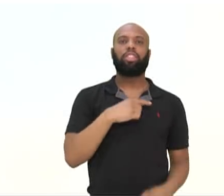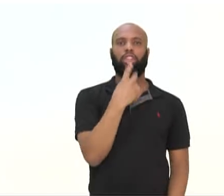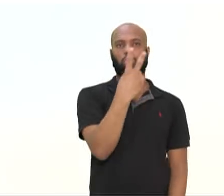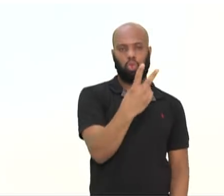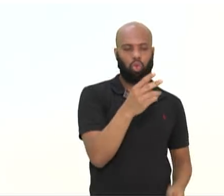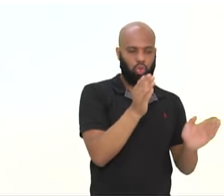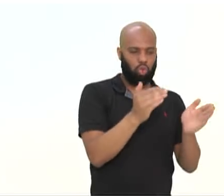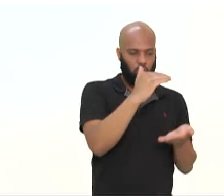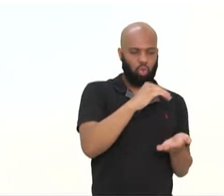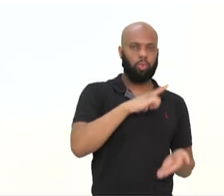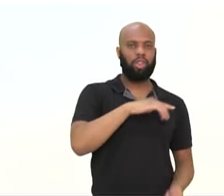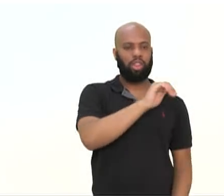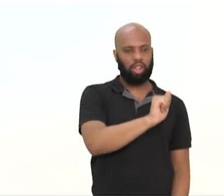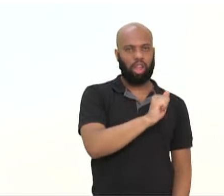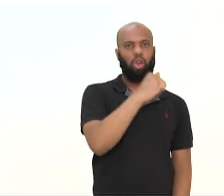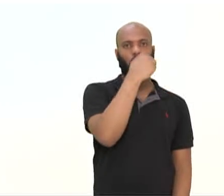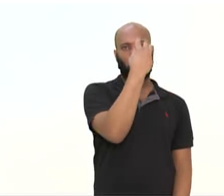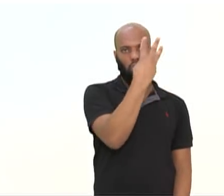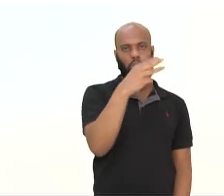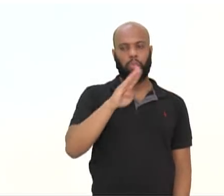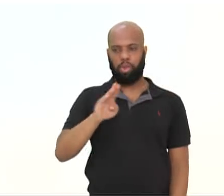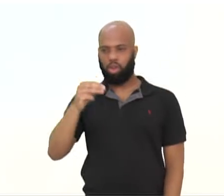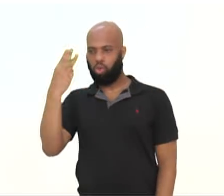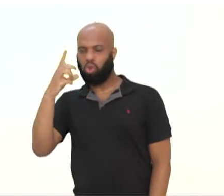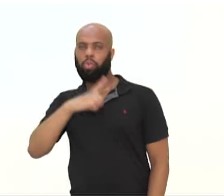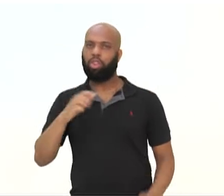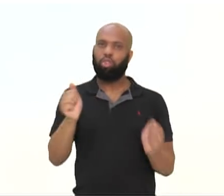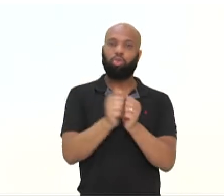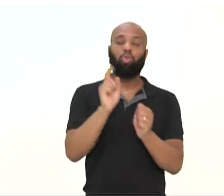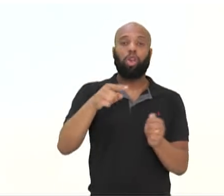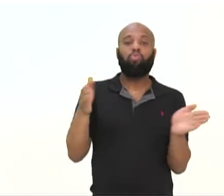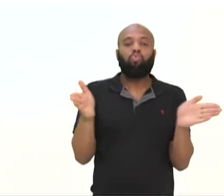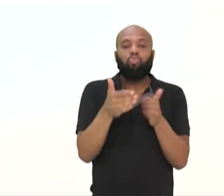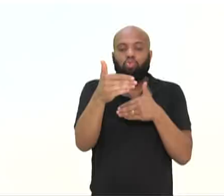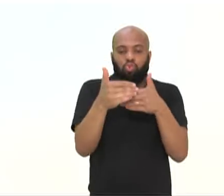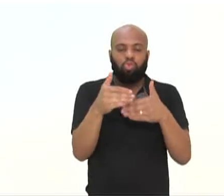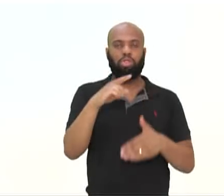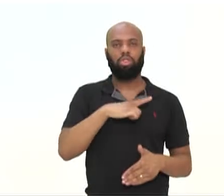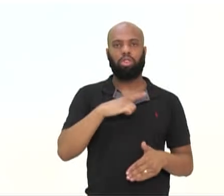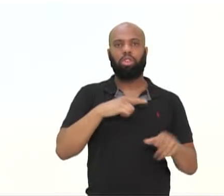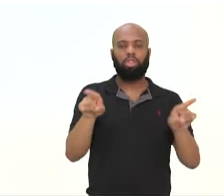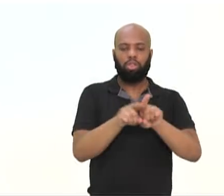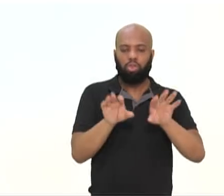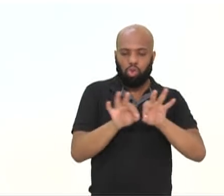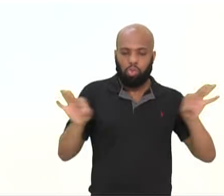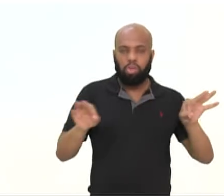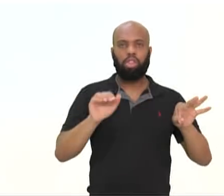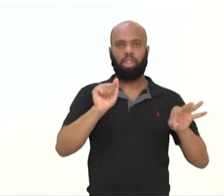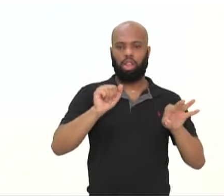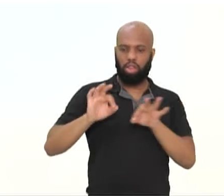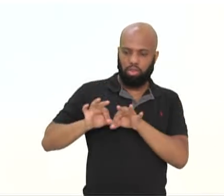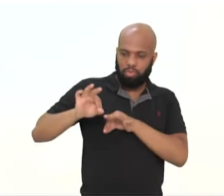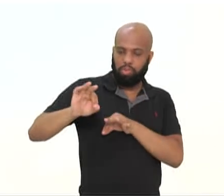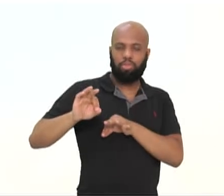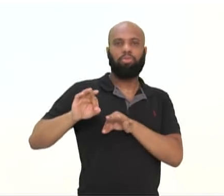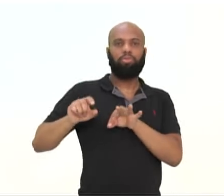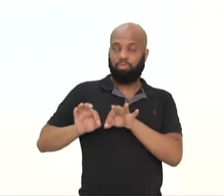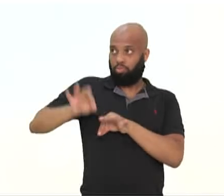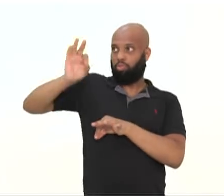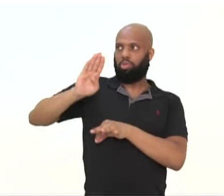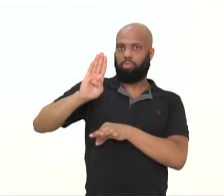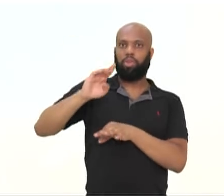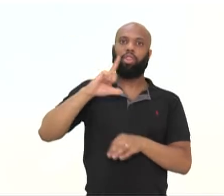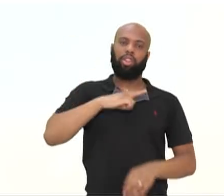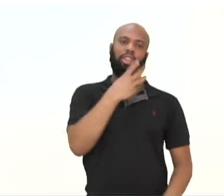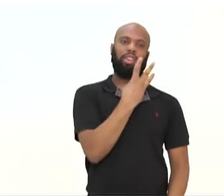cubo e B ao cubo, estão ali. 3 paralelepípedos com comprimento e largura A e altura B, 3 vezes A